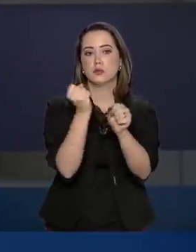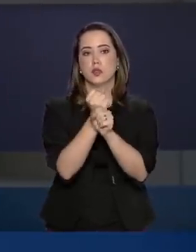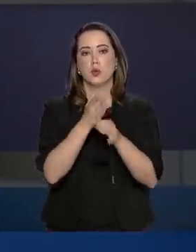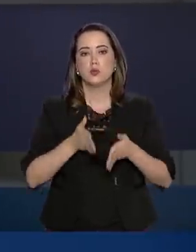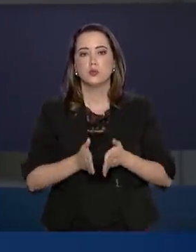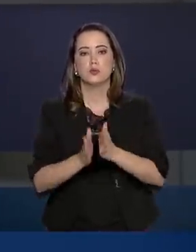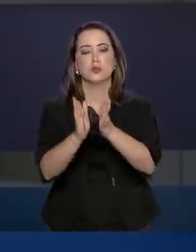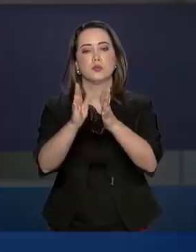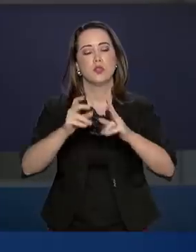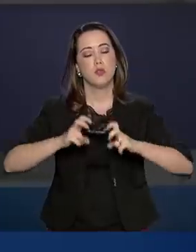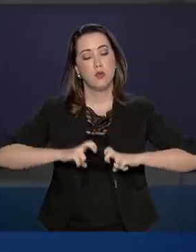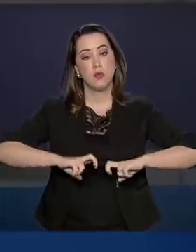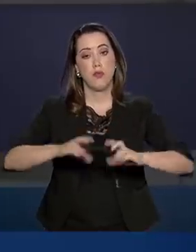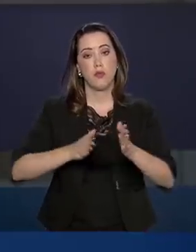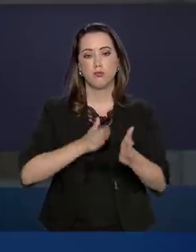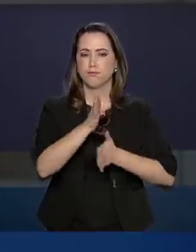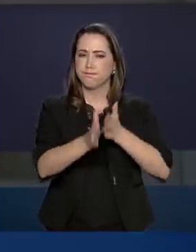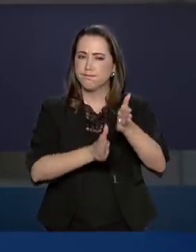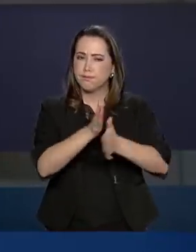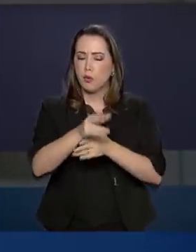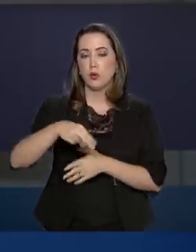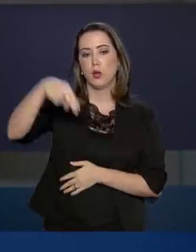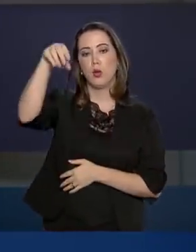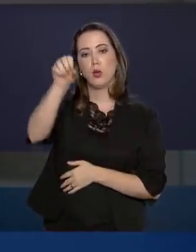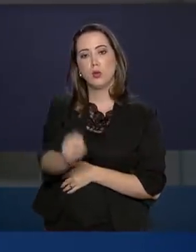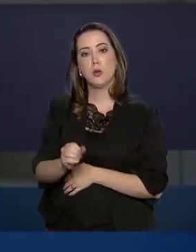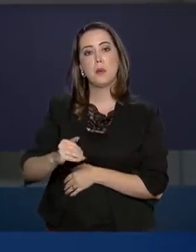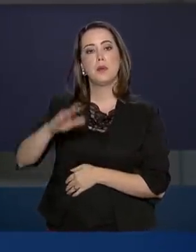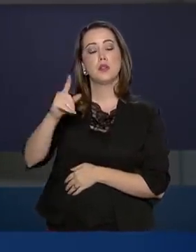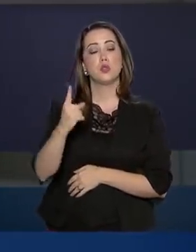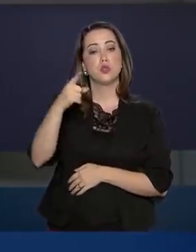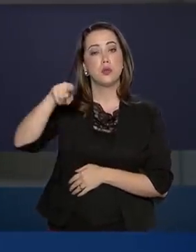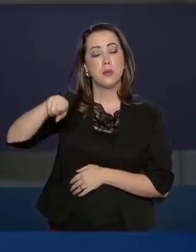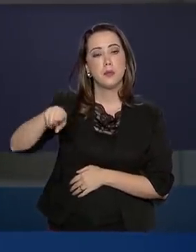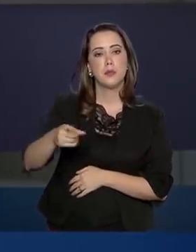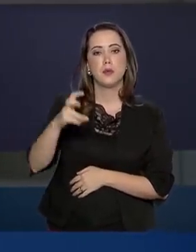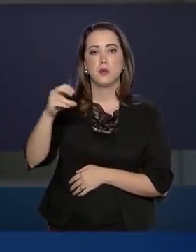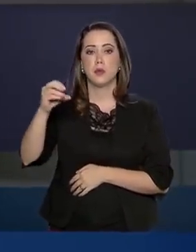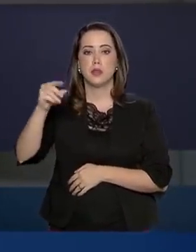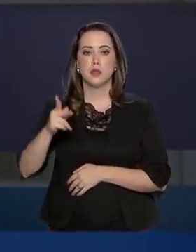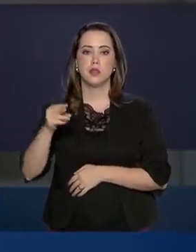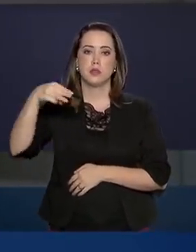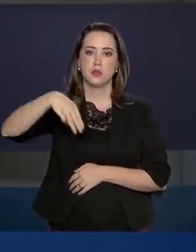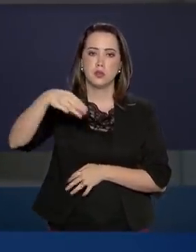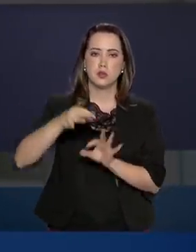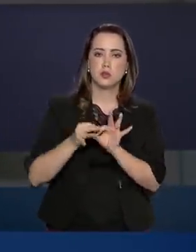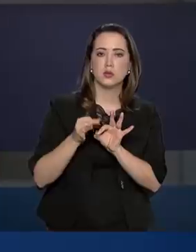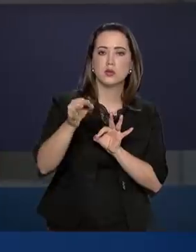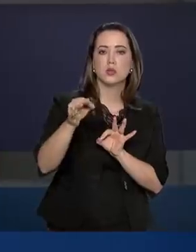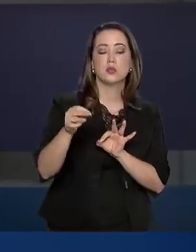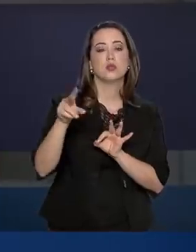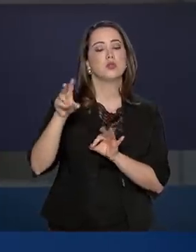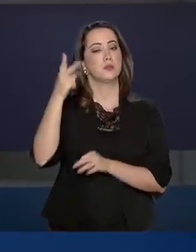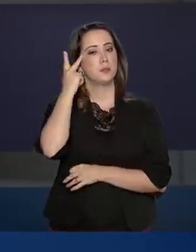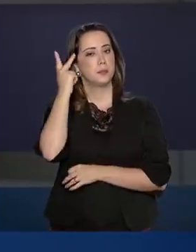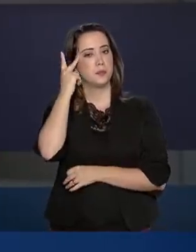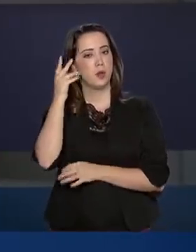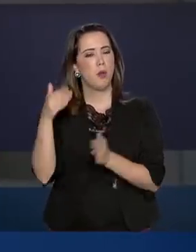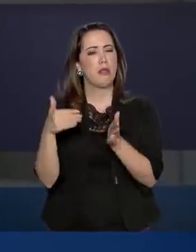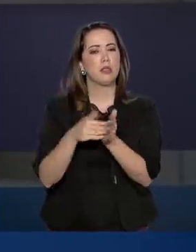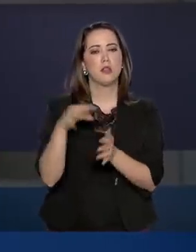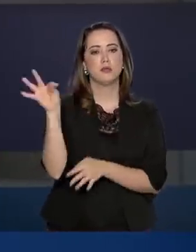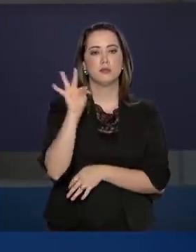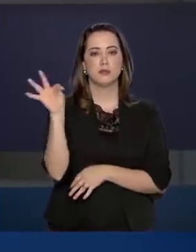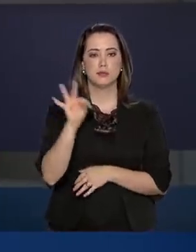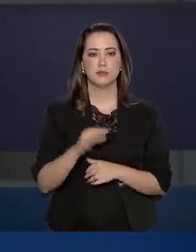infraestrutura. É o trecho da Ferrovia Norte-Sul, com mais de 1.500 quilômetros, que liga as cidades Estrela do Oeste, em São Paulo, a